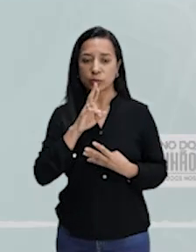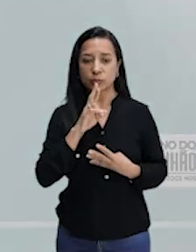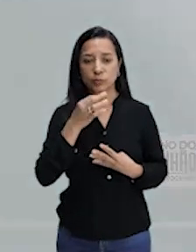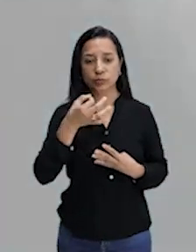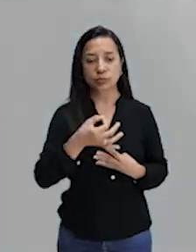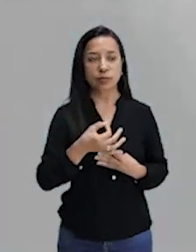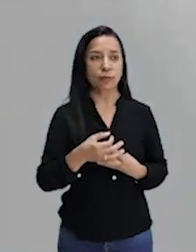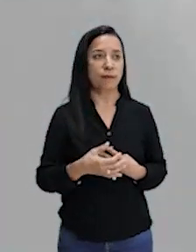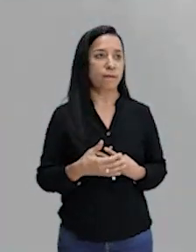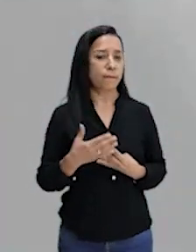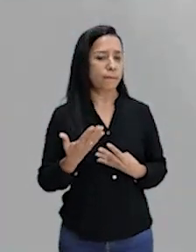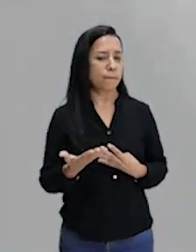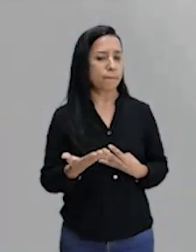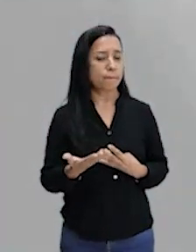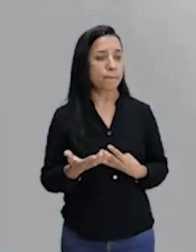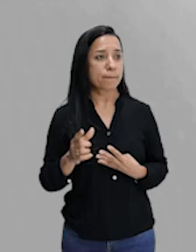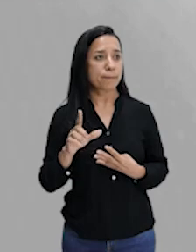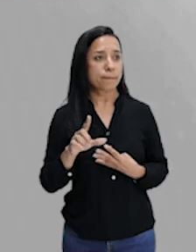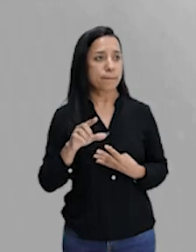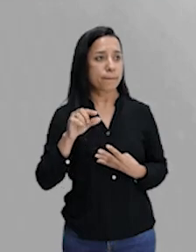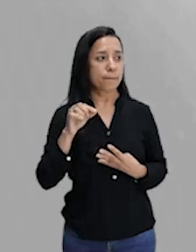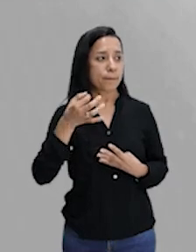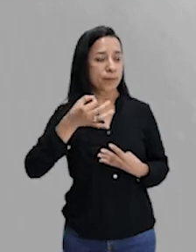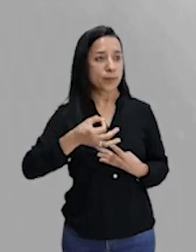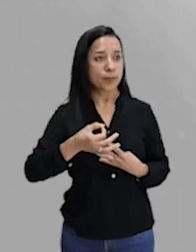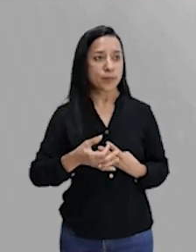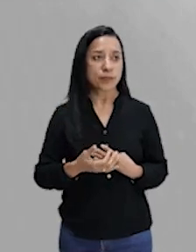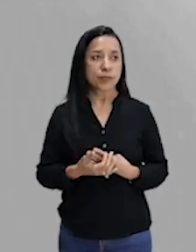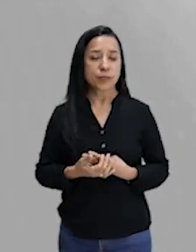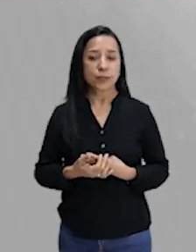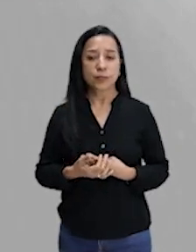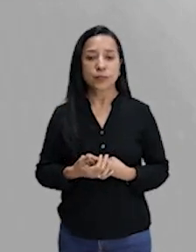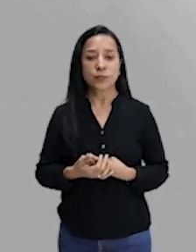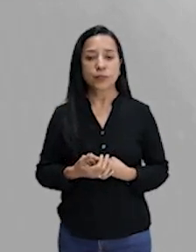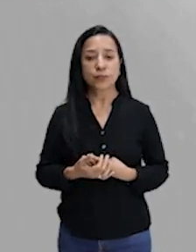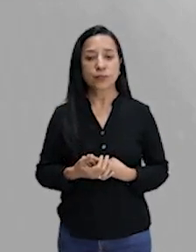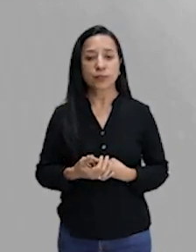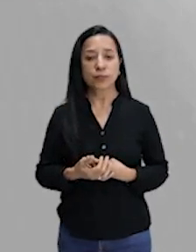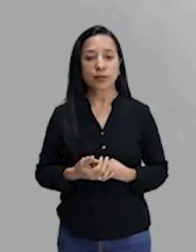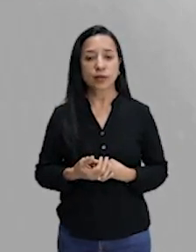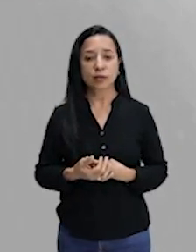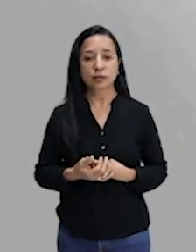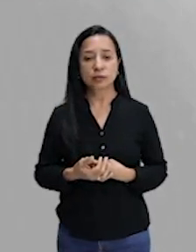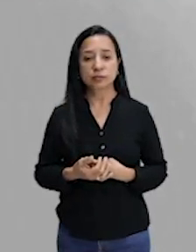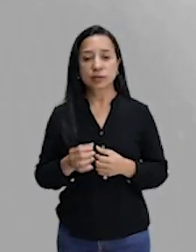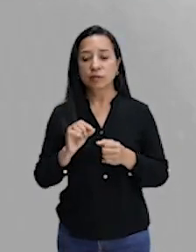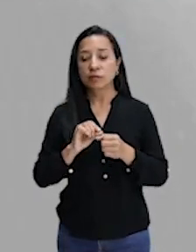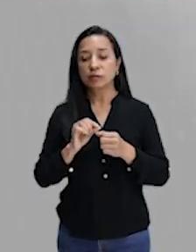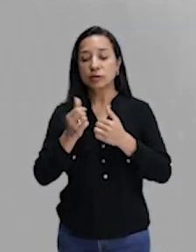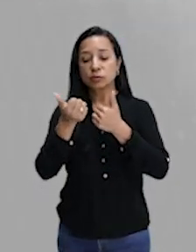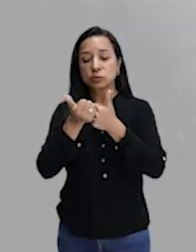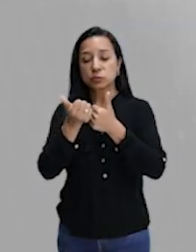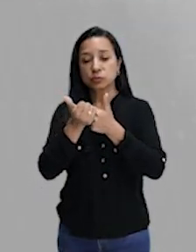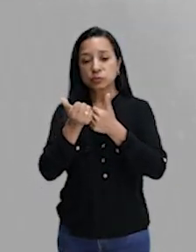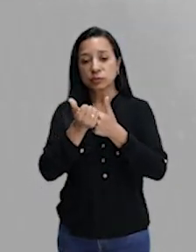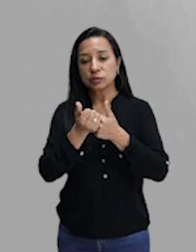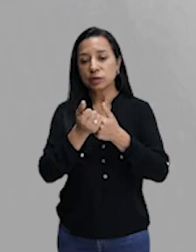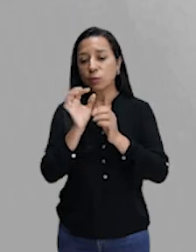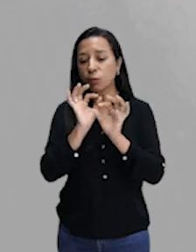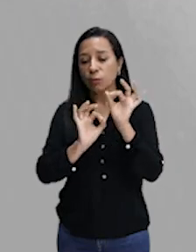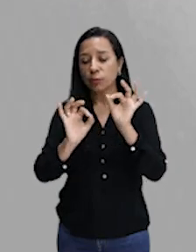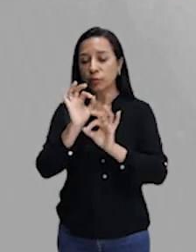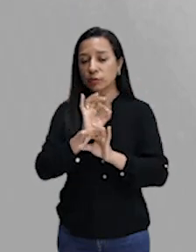lá vamos colocar as informações que a questão tá dando né fazer aí as nossas substituições montar a questão